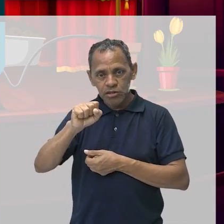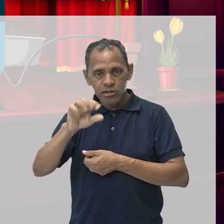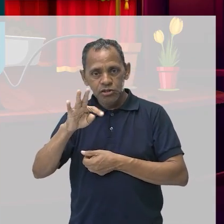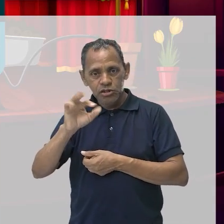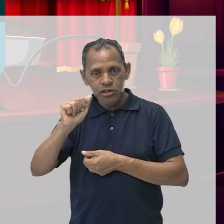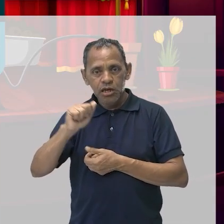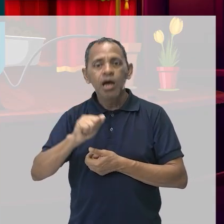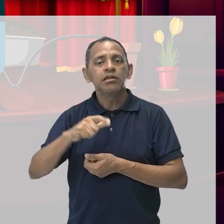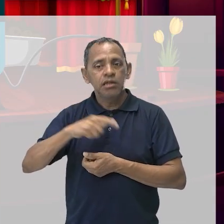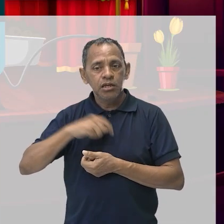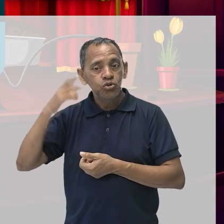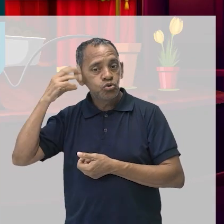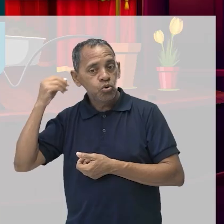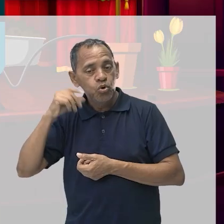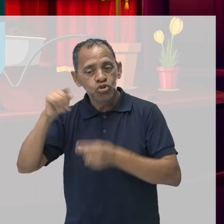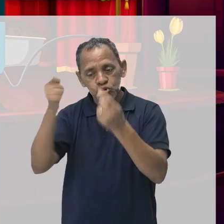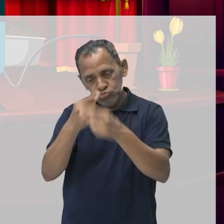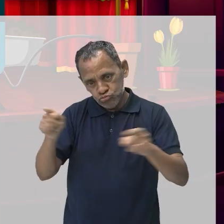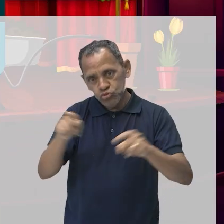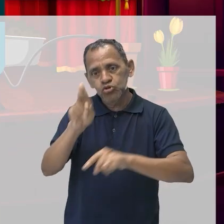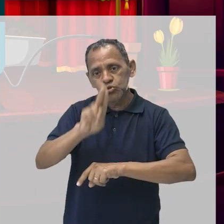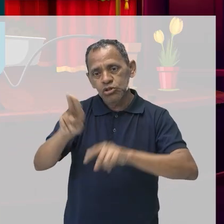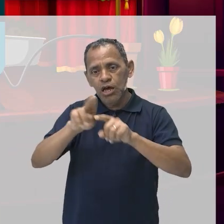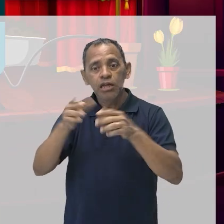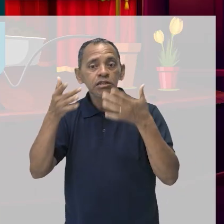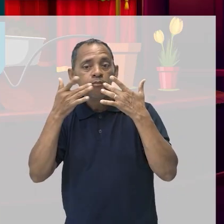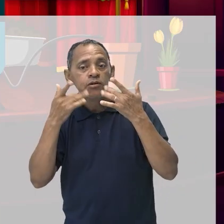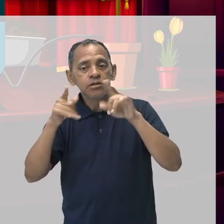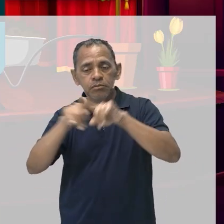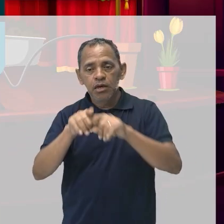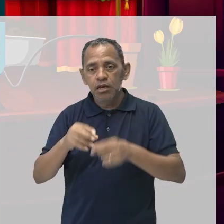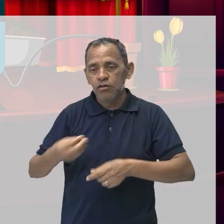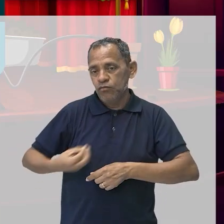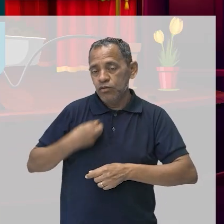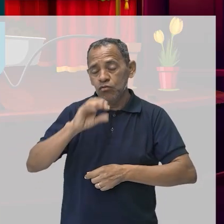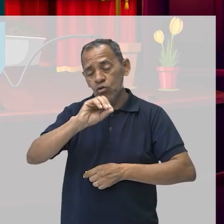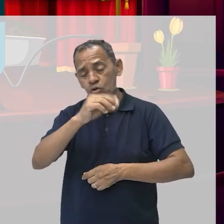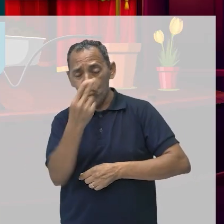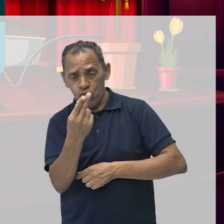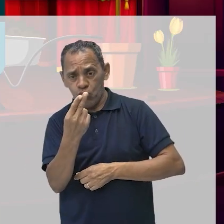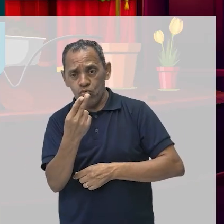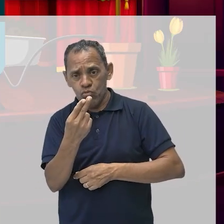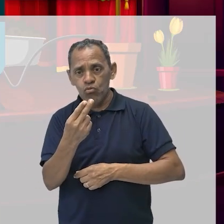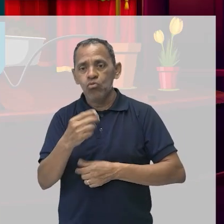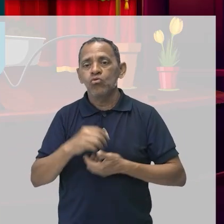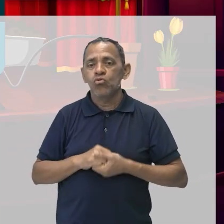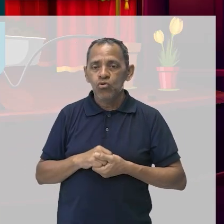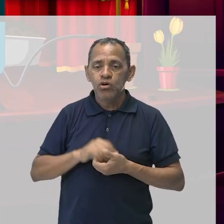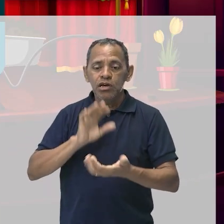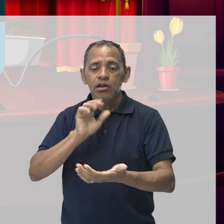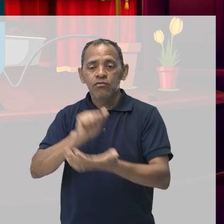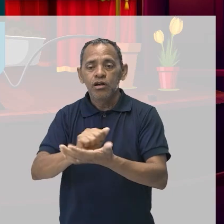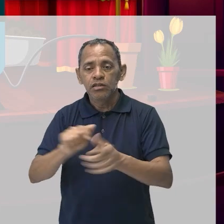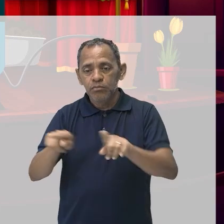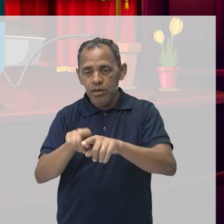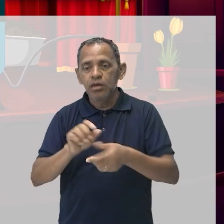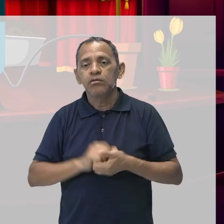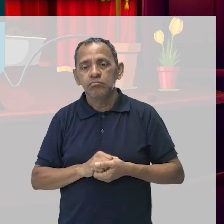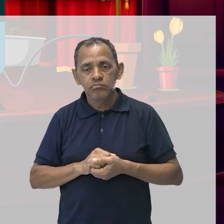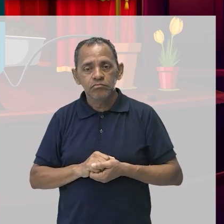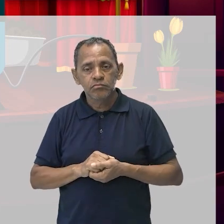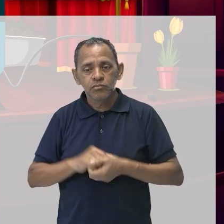sons e músicas usadas na peça, seja vivo ou gravados. Ela pode incluir trilhas sonoras,